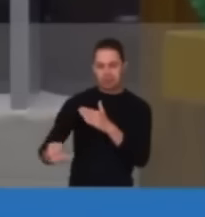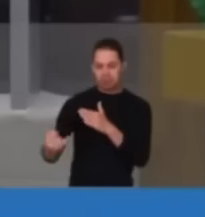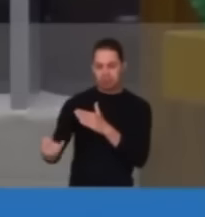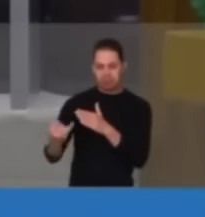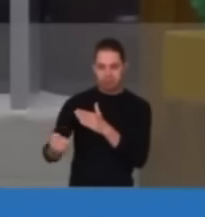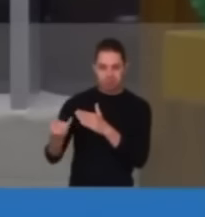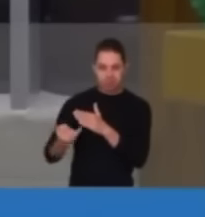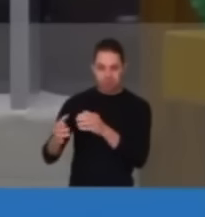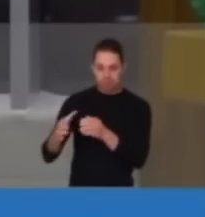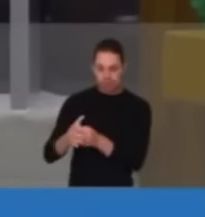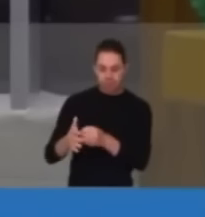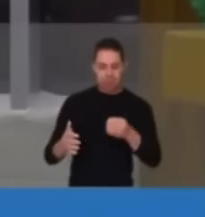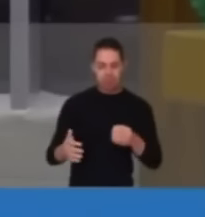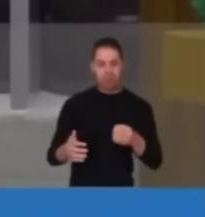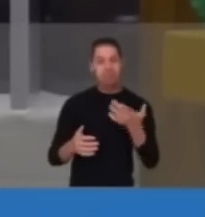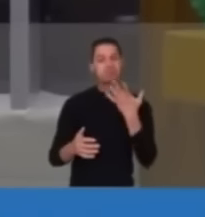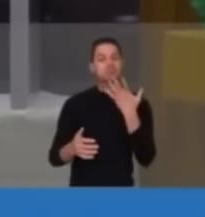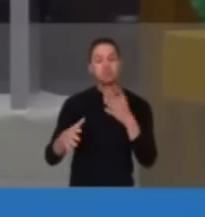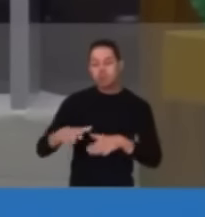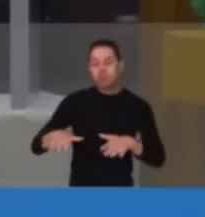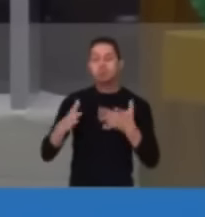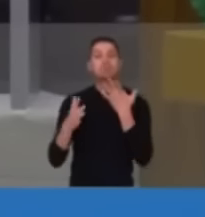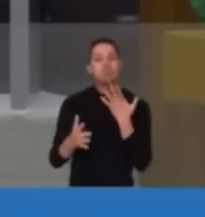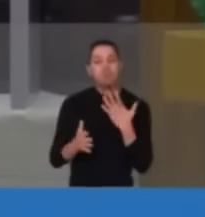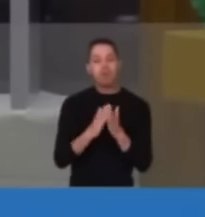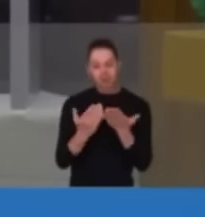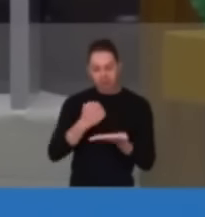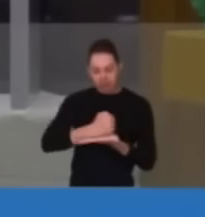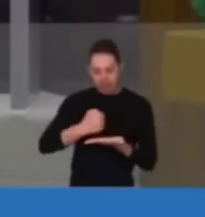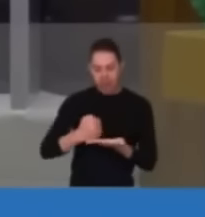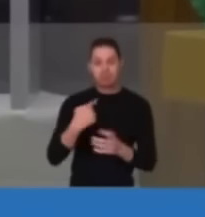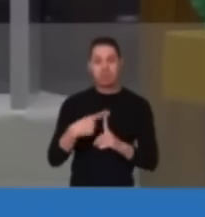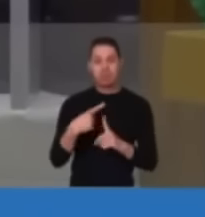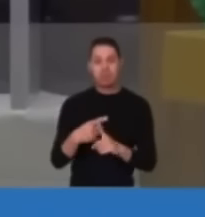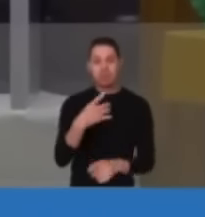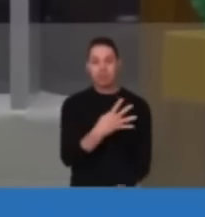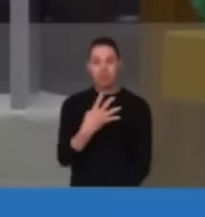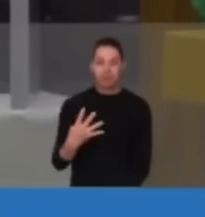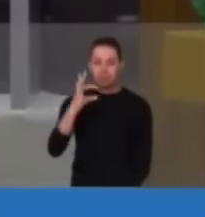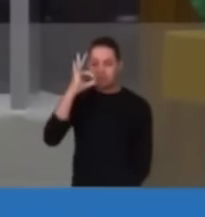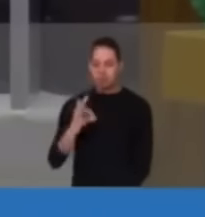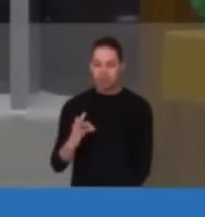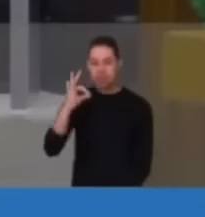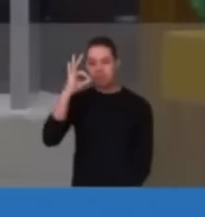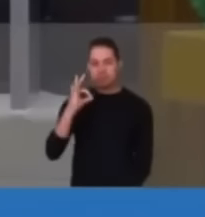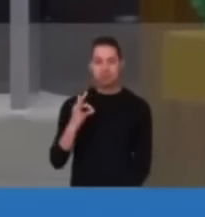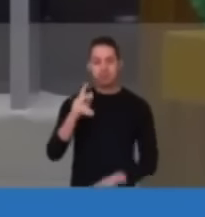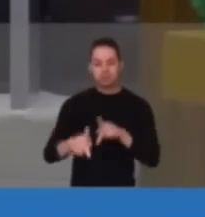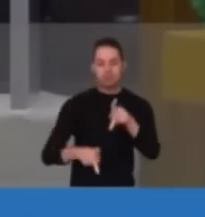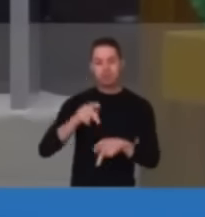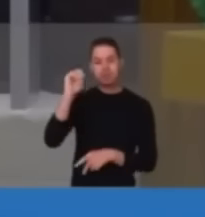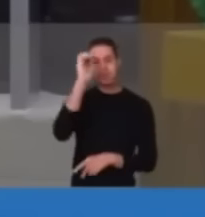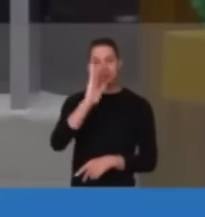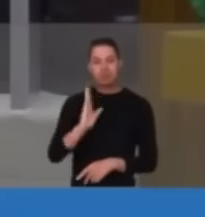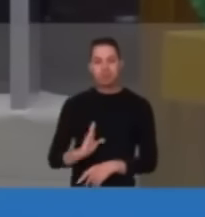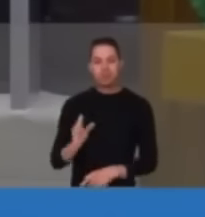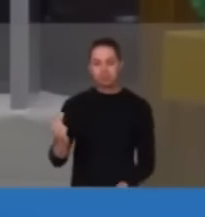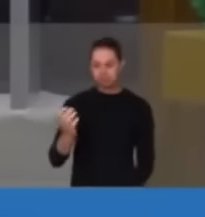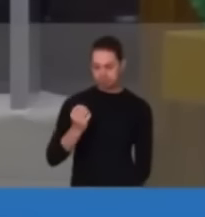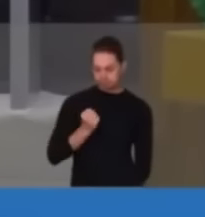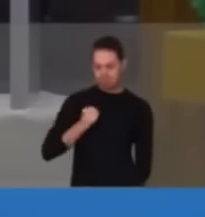formal assinada desejariam ter carteira assinada porque 44% D desses milhões de brasileiros só recebem